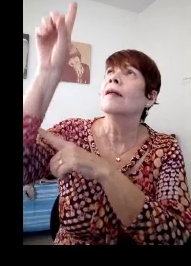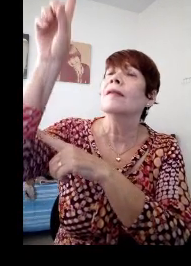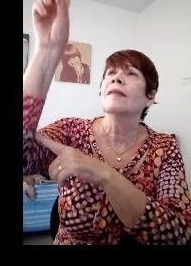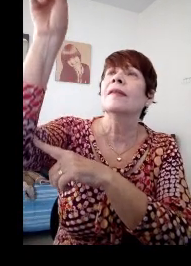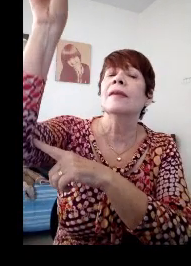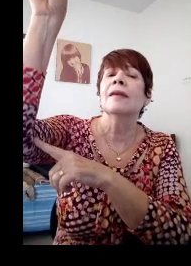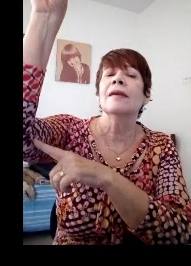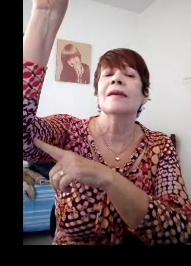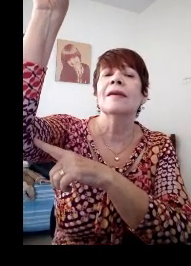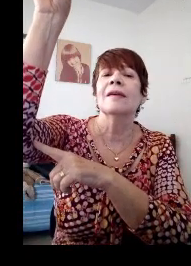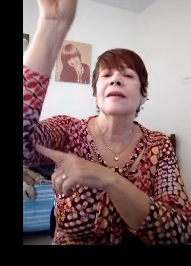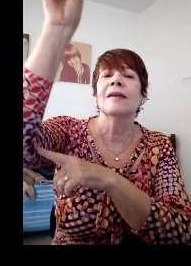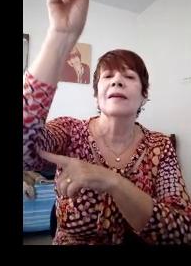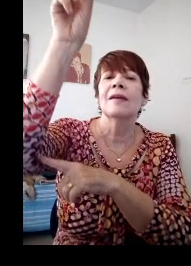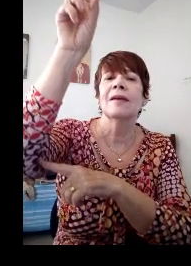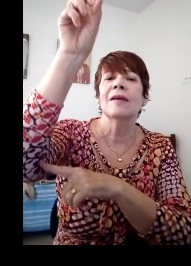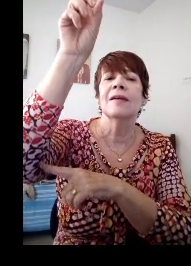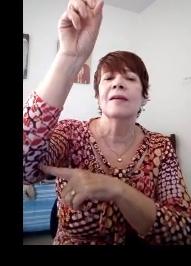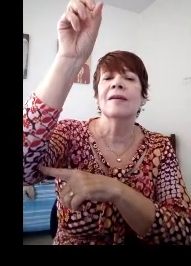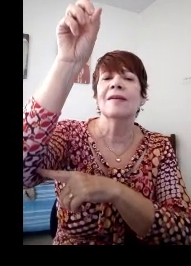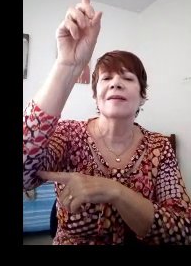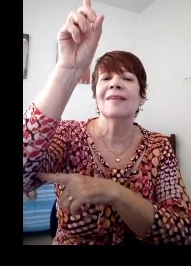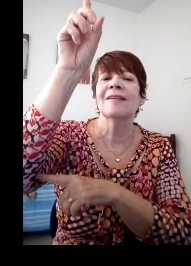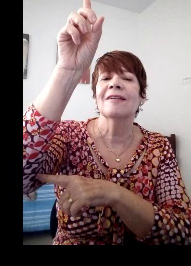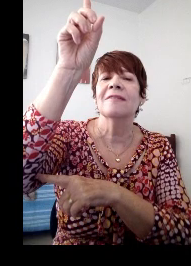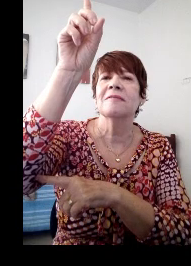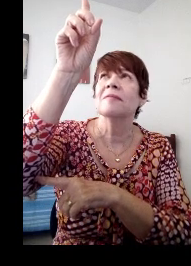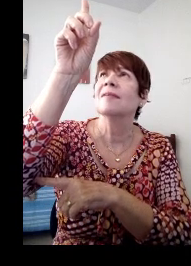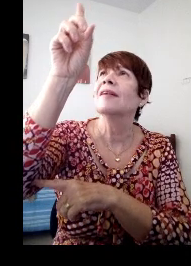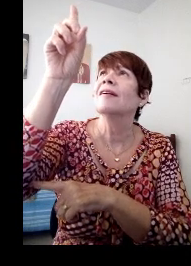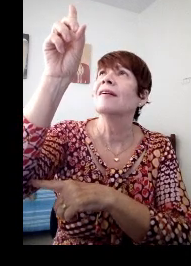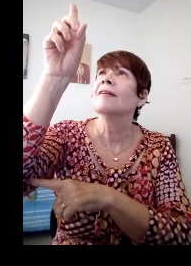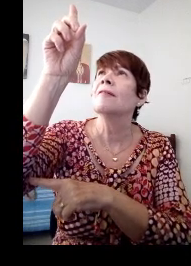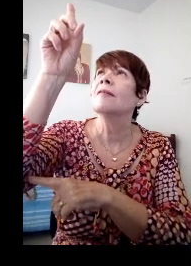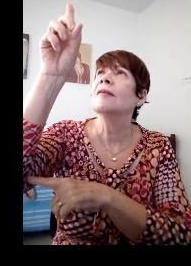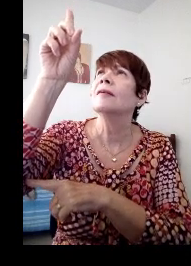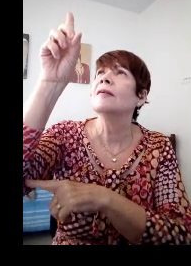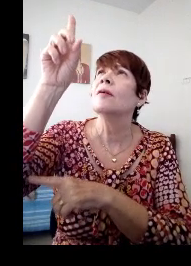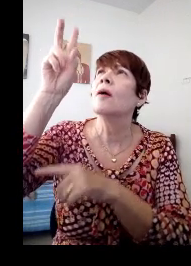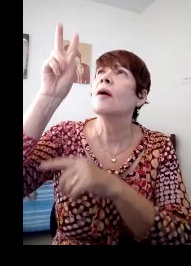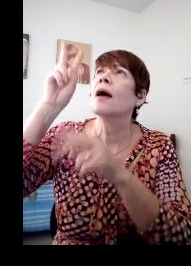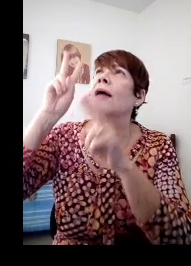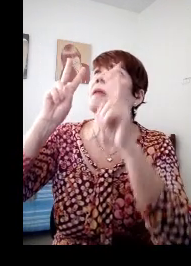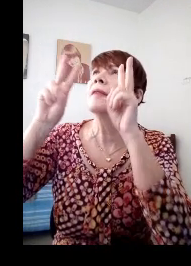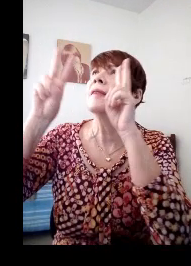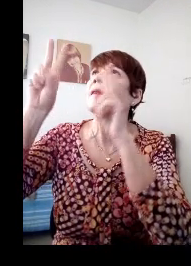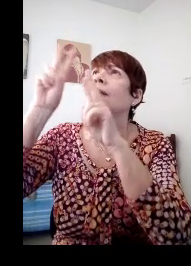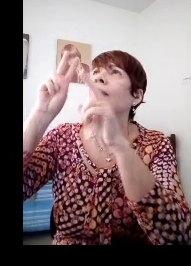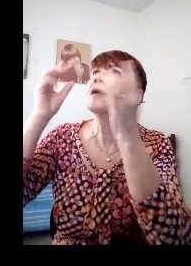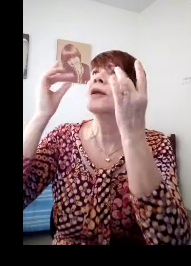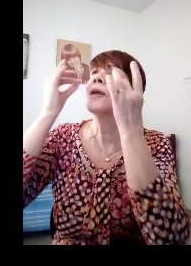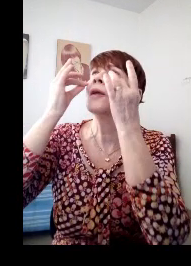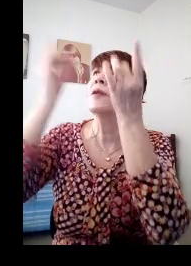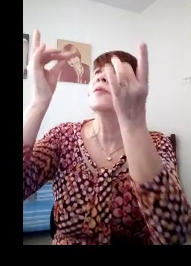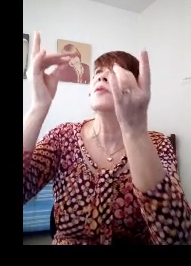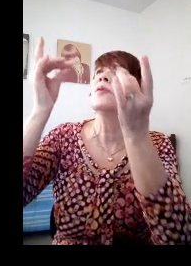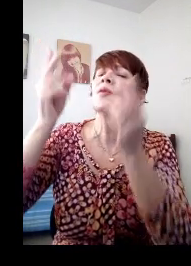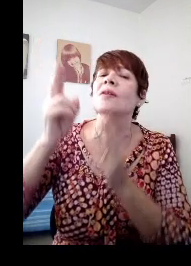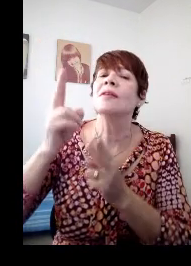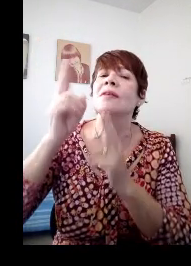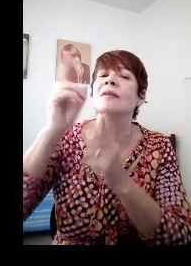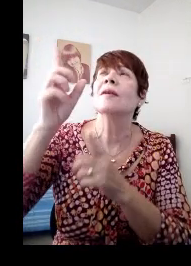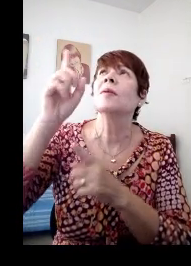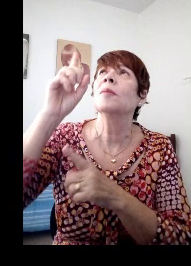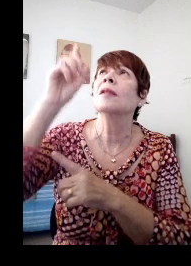Deus. Ele não estava distraído, não estava distraído. Ele estava